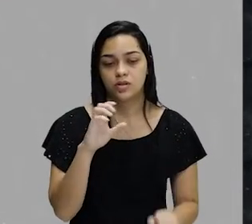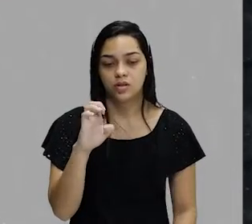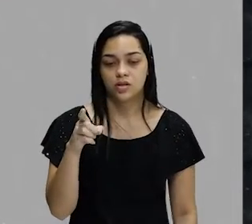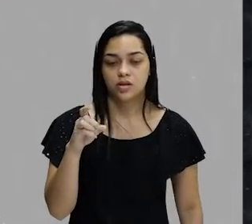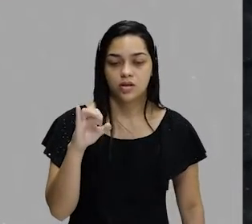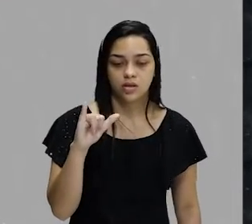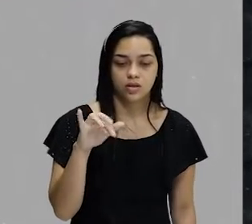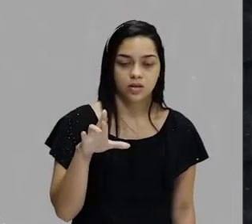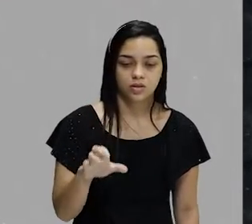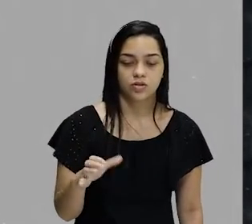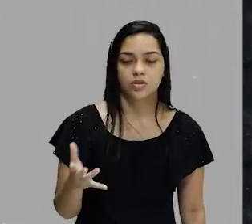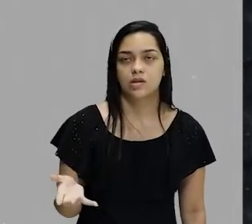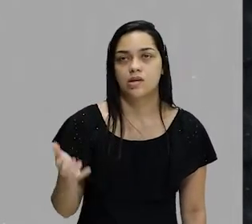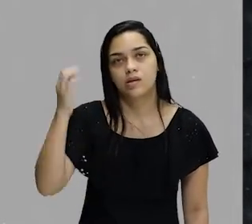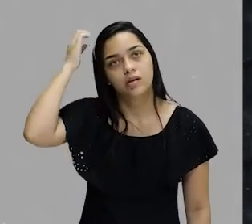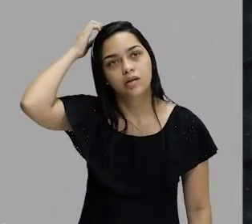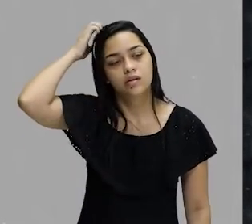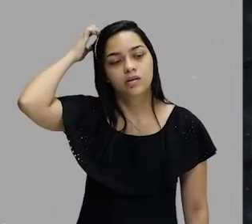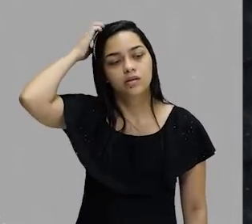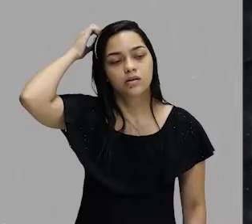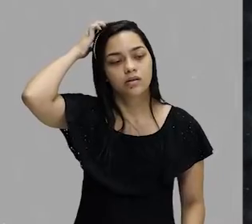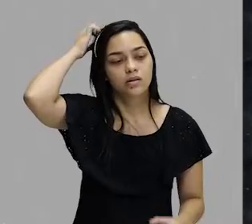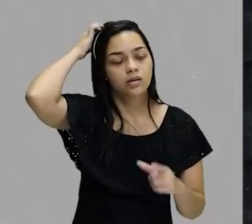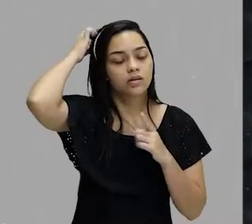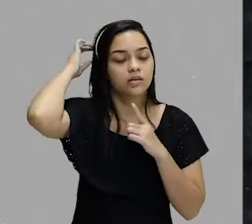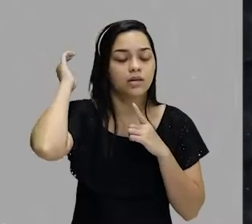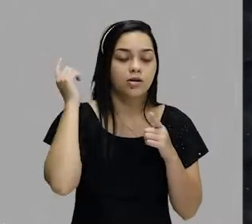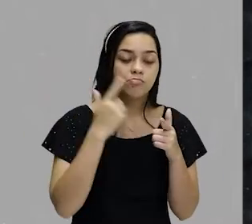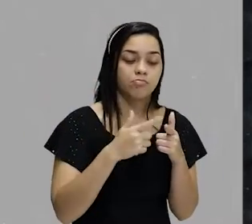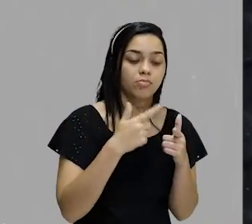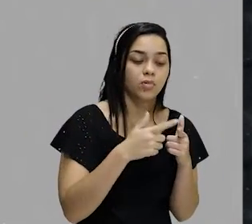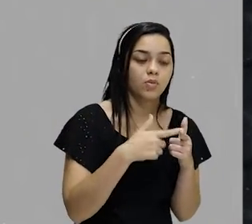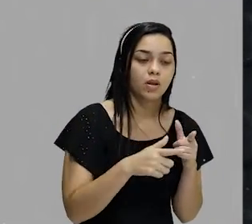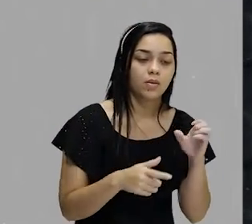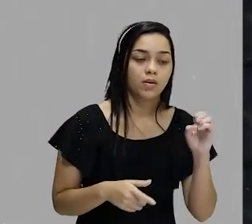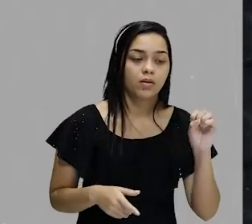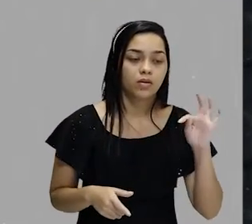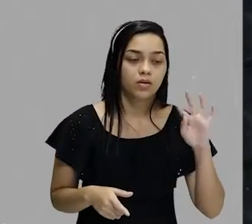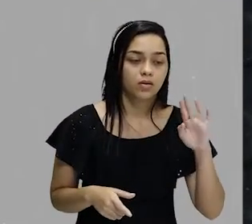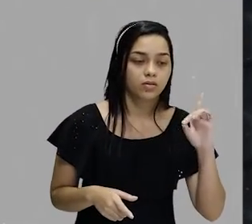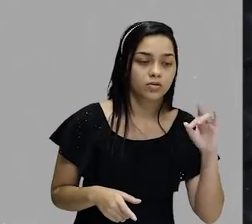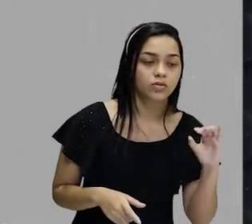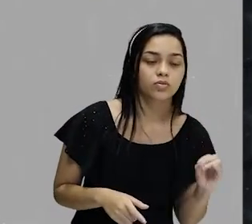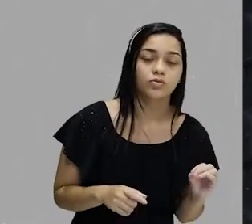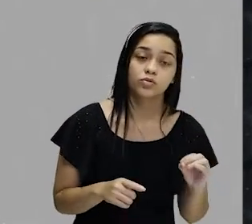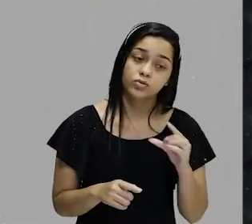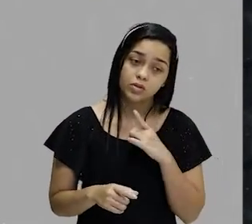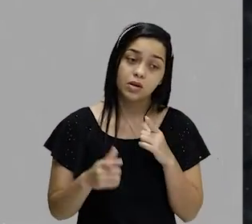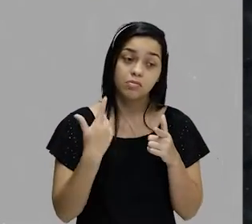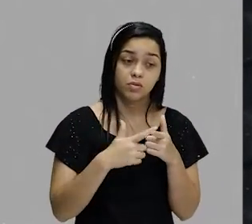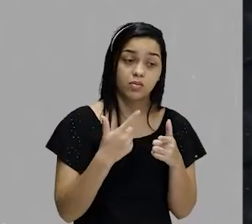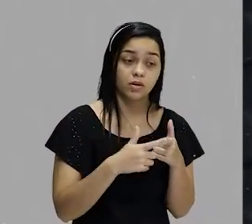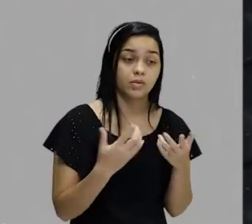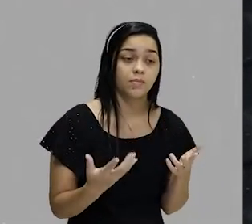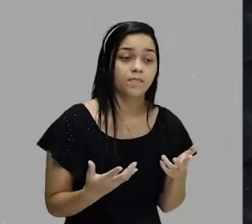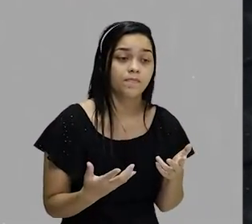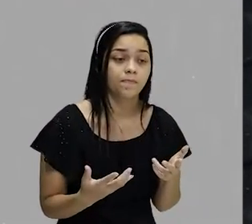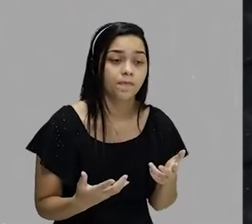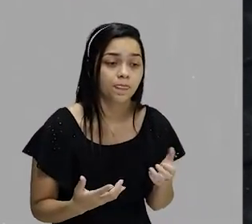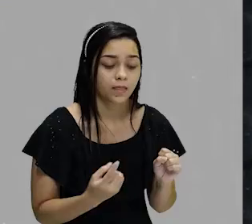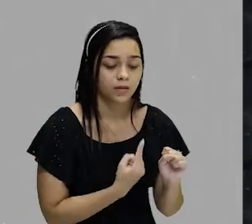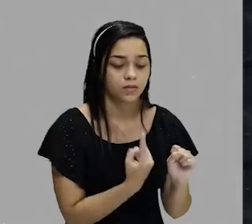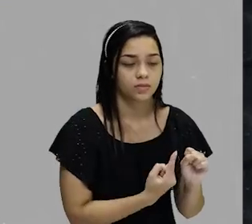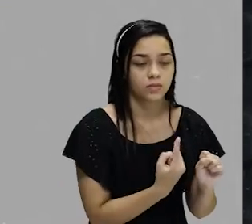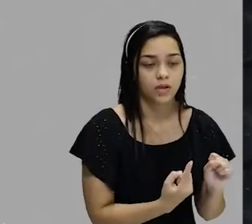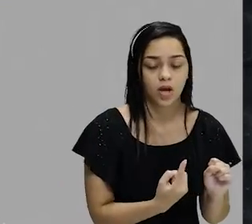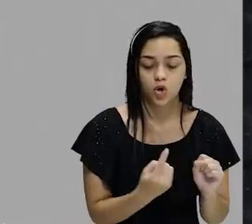Eu posso dizer, houve problemas no estúdio, mas houve problema. Tanto no singular,